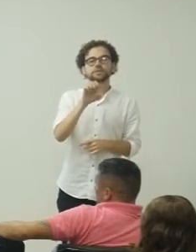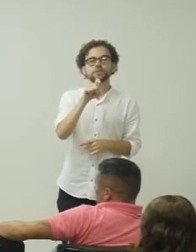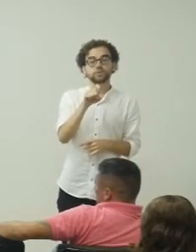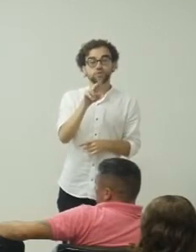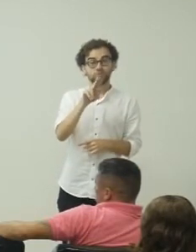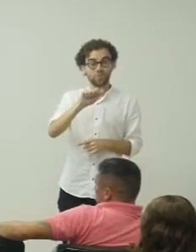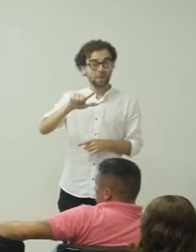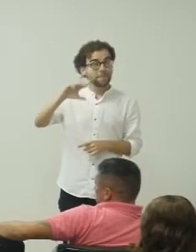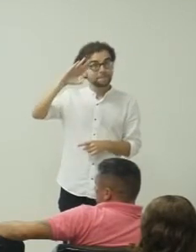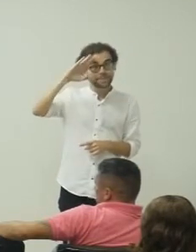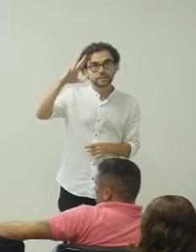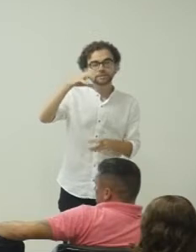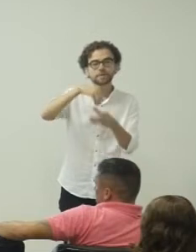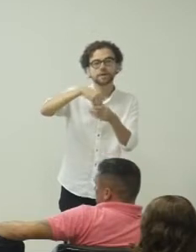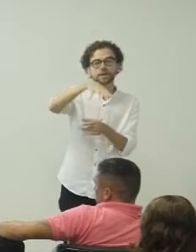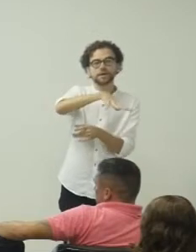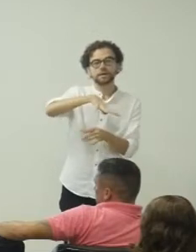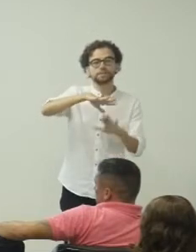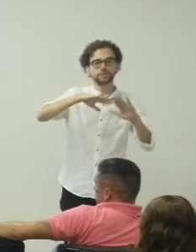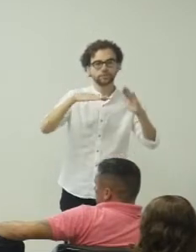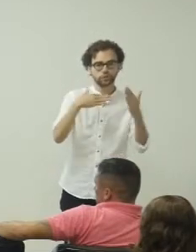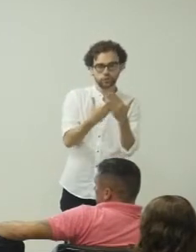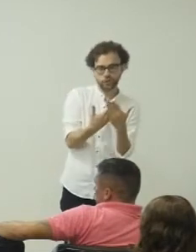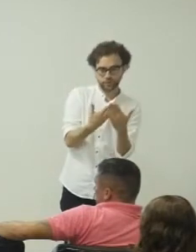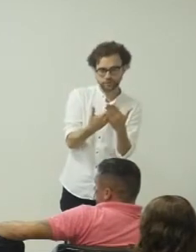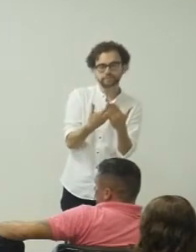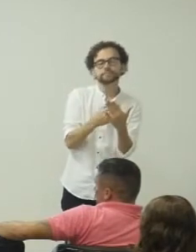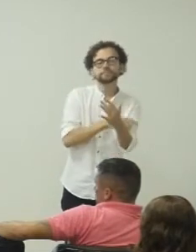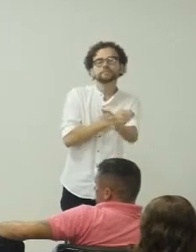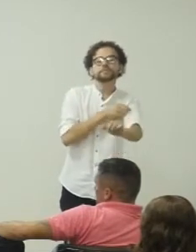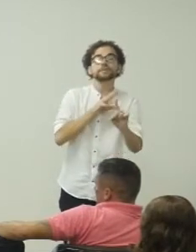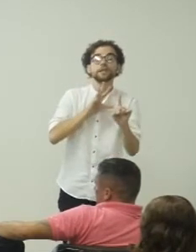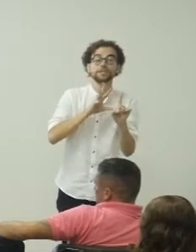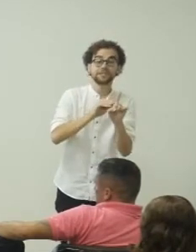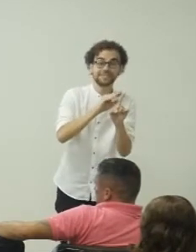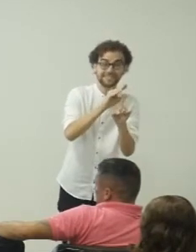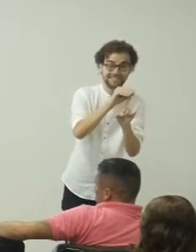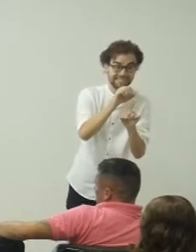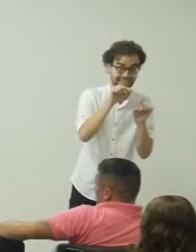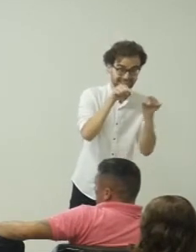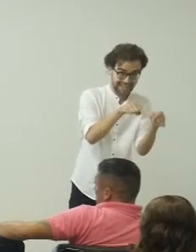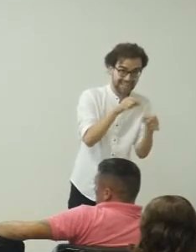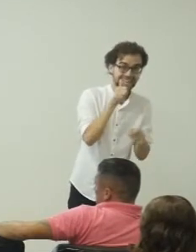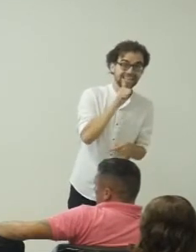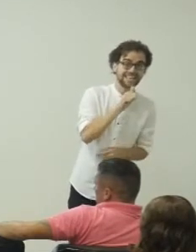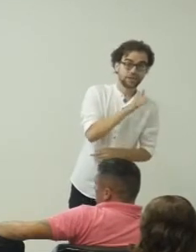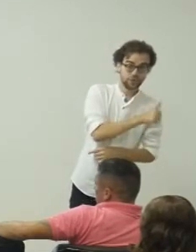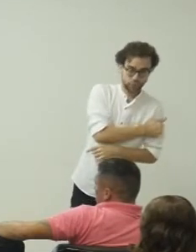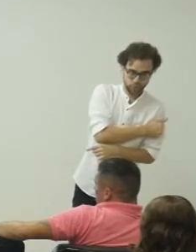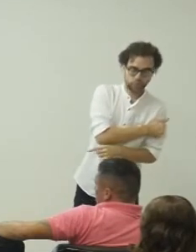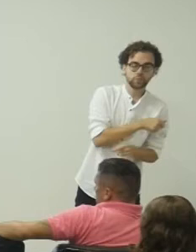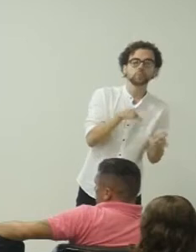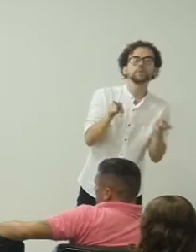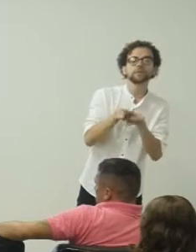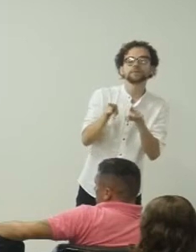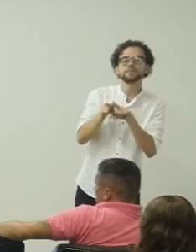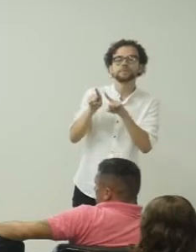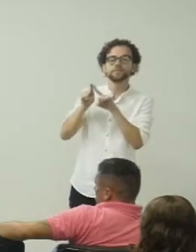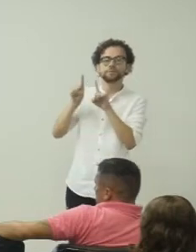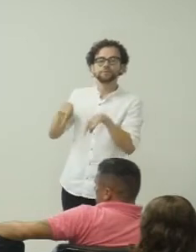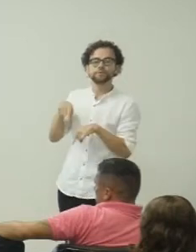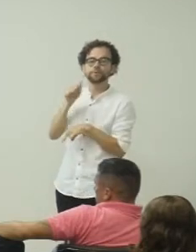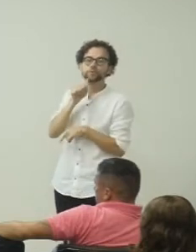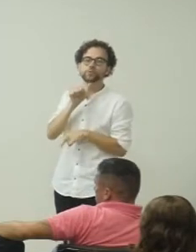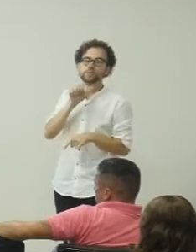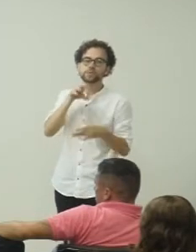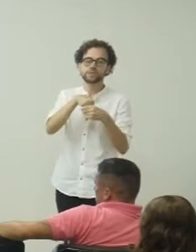principalmente no ambiente escolar, a gente vai estar falando de um assédio às alunas e às funcionárias dessa